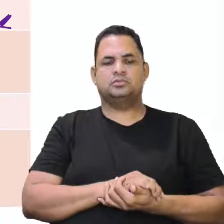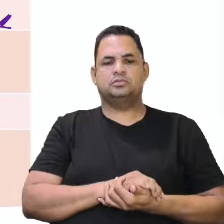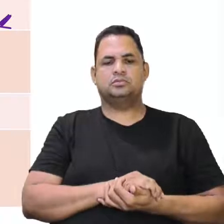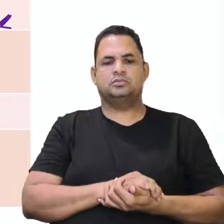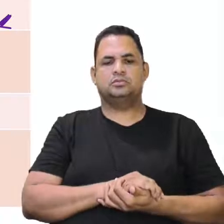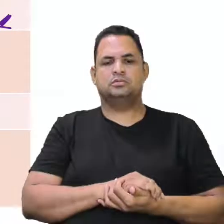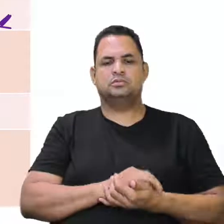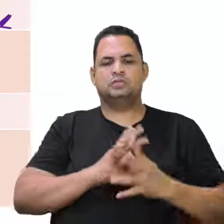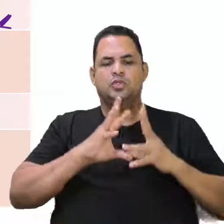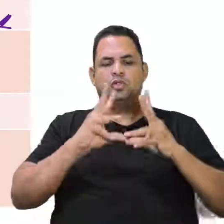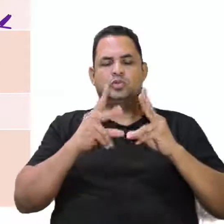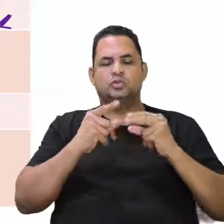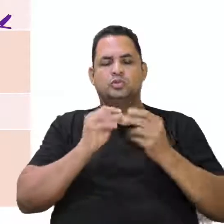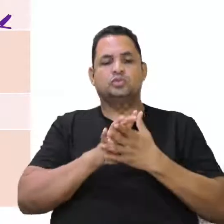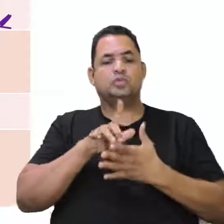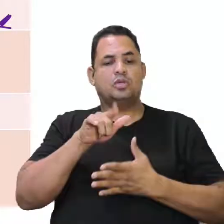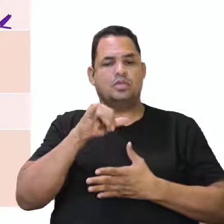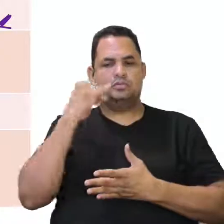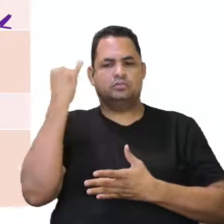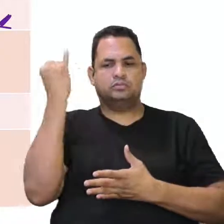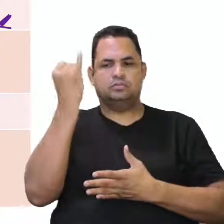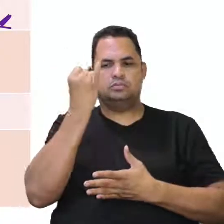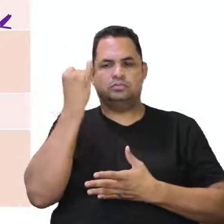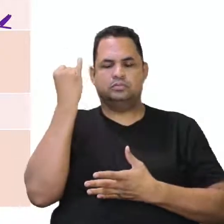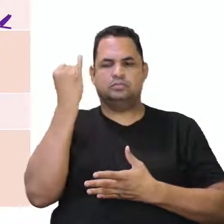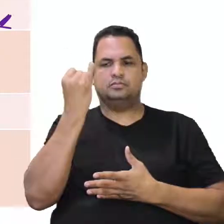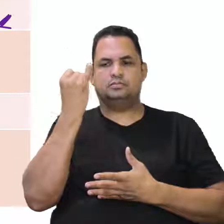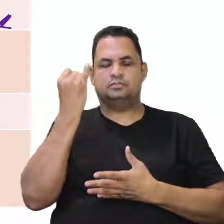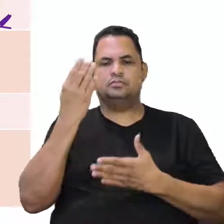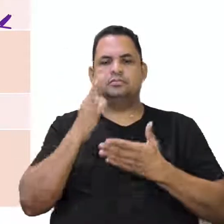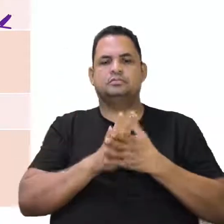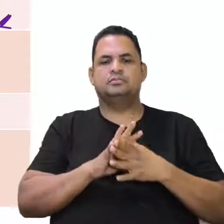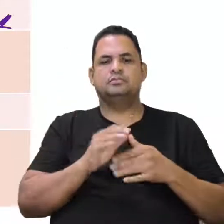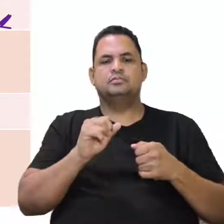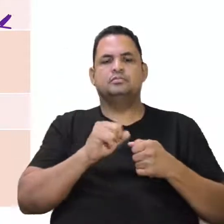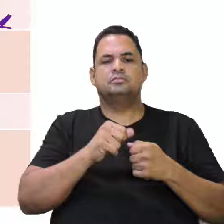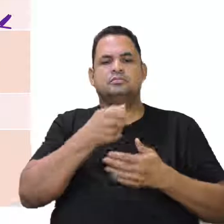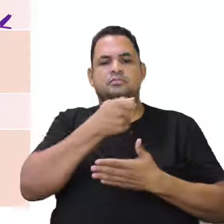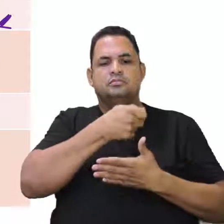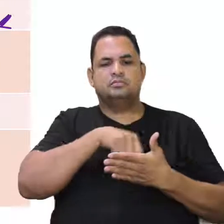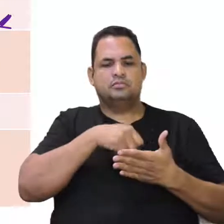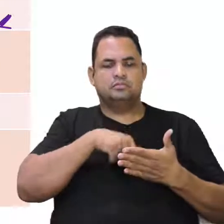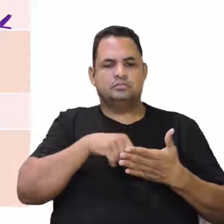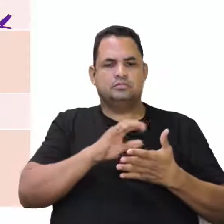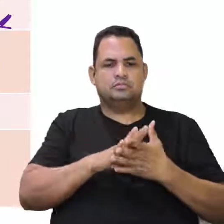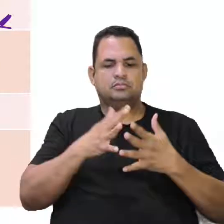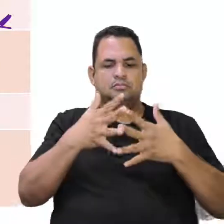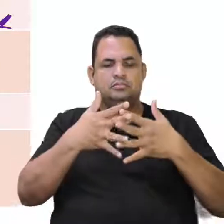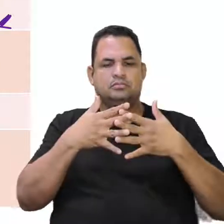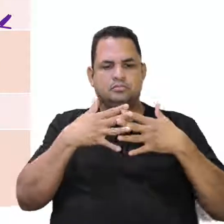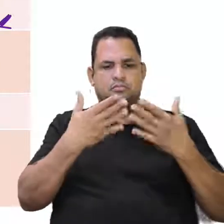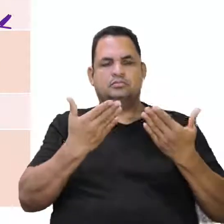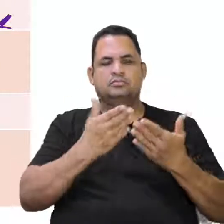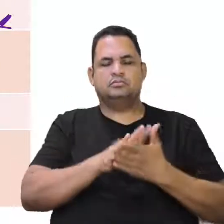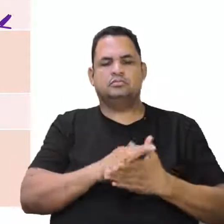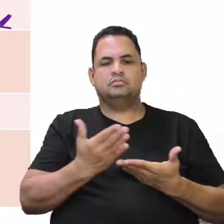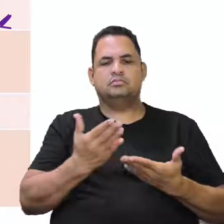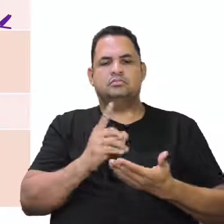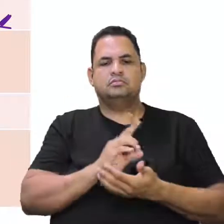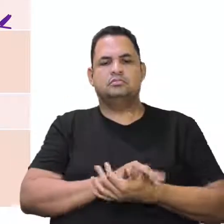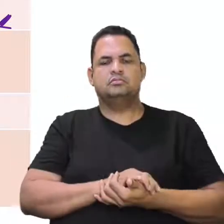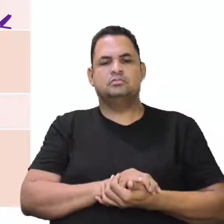important. Tudo é importante. Então, faça aí a correção, por favor, da palavra something,